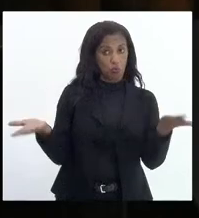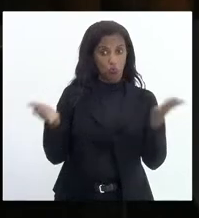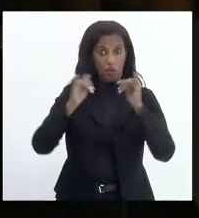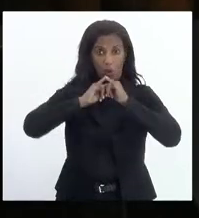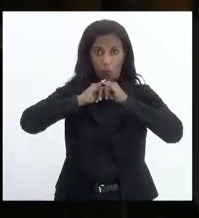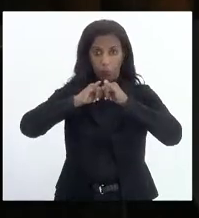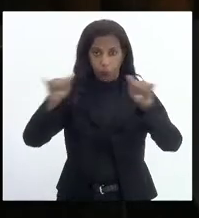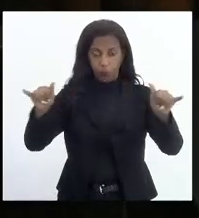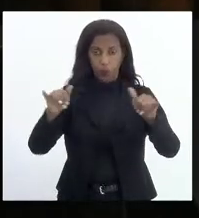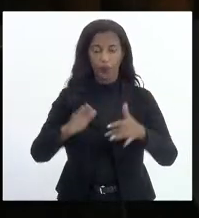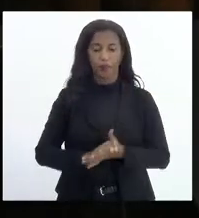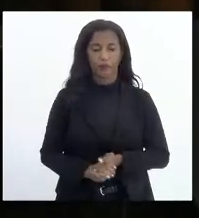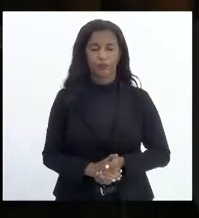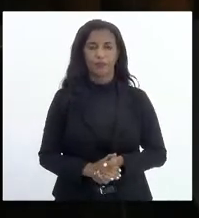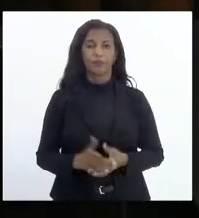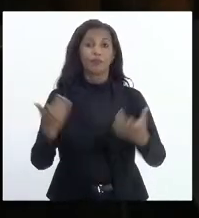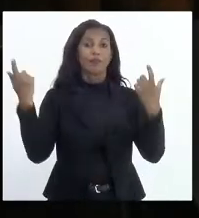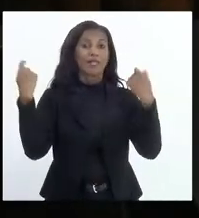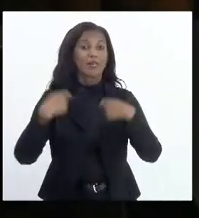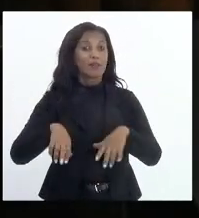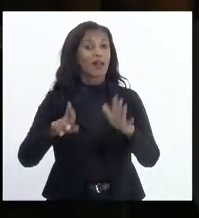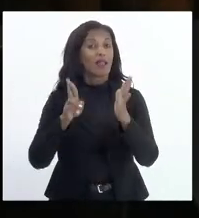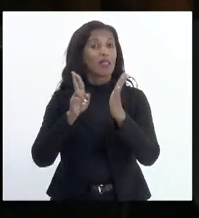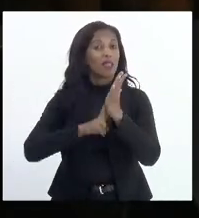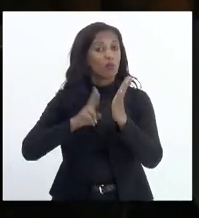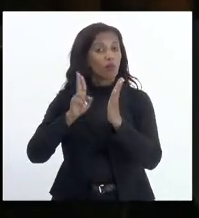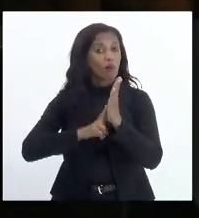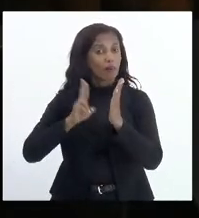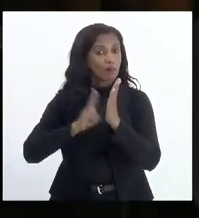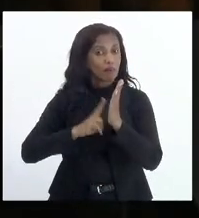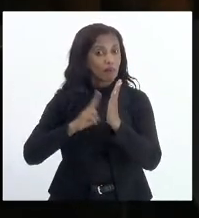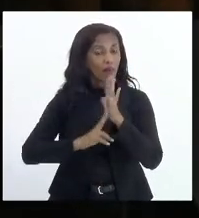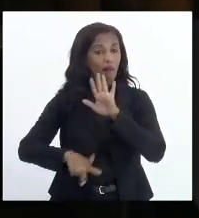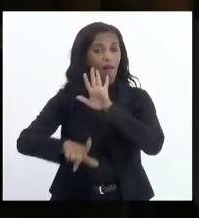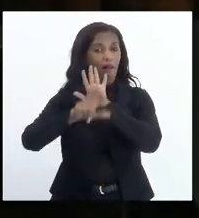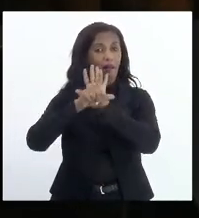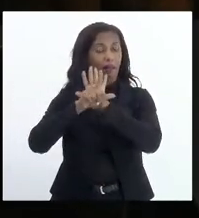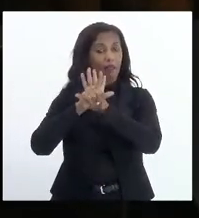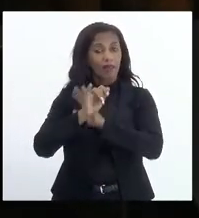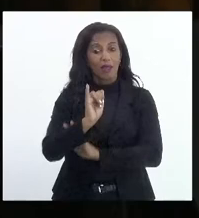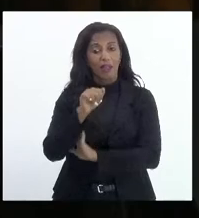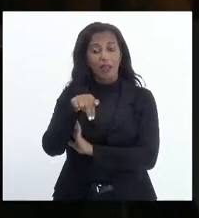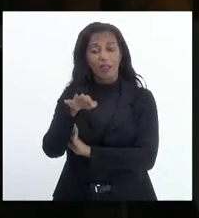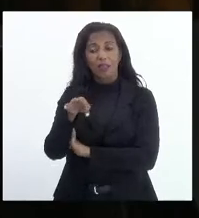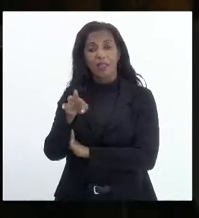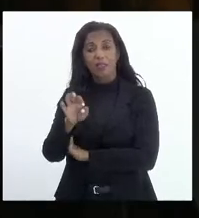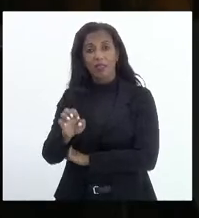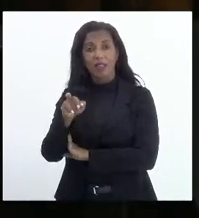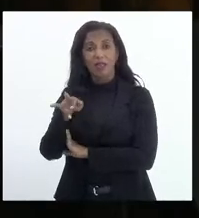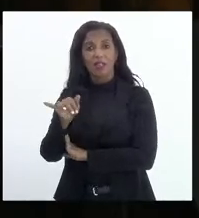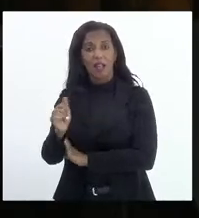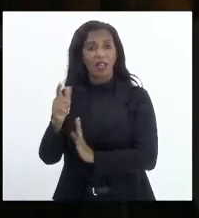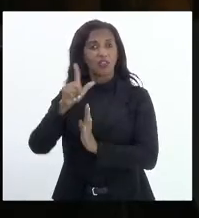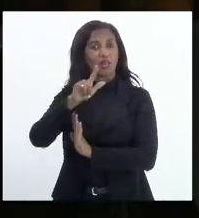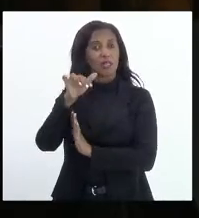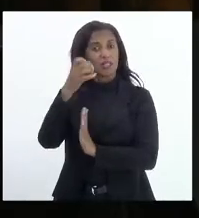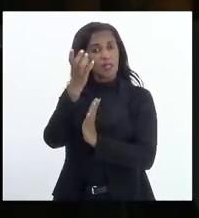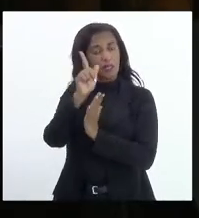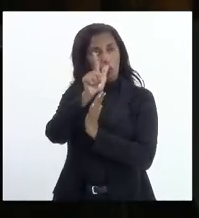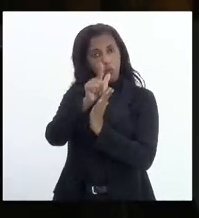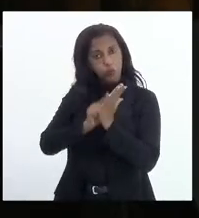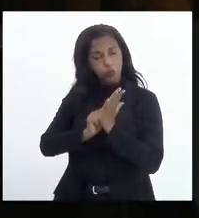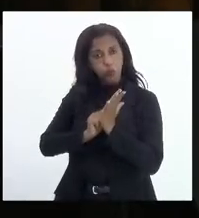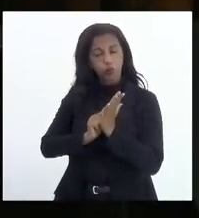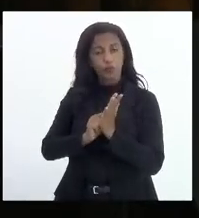Governador ele tem que regulamentar a lei da integridade das licitações